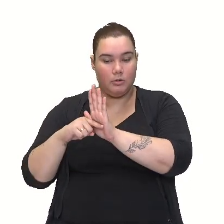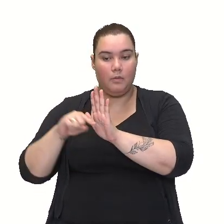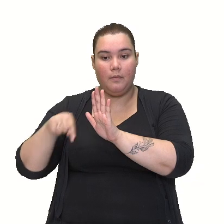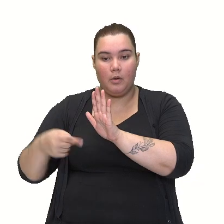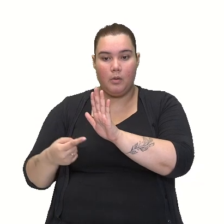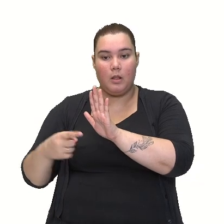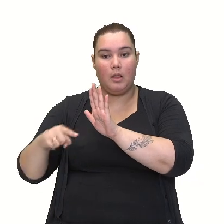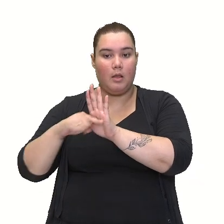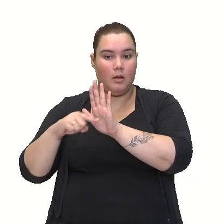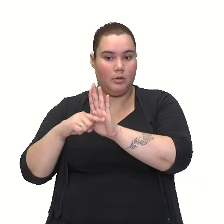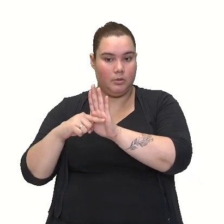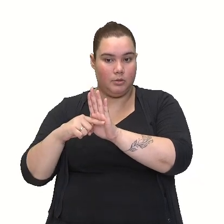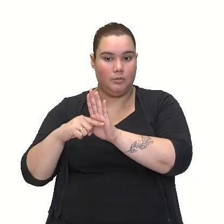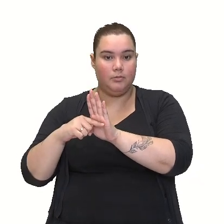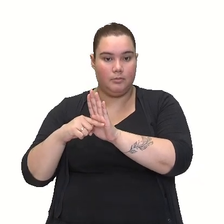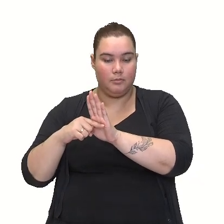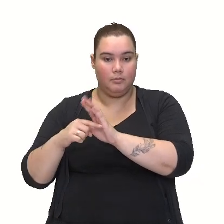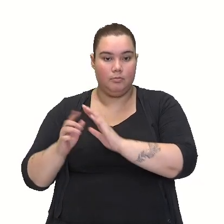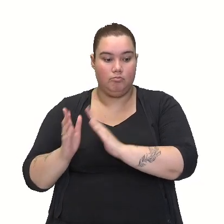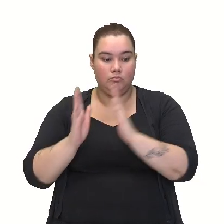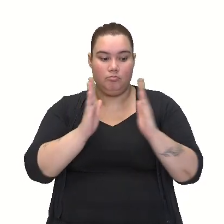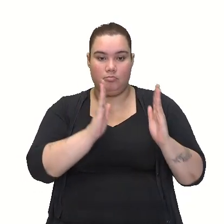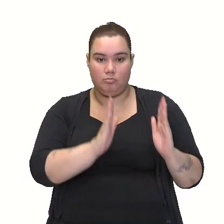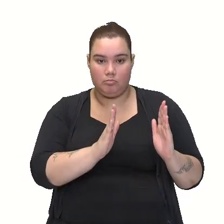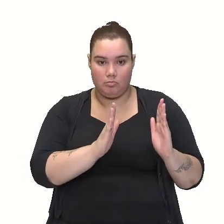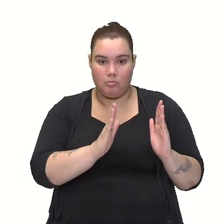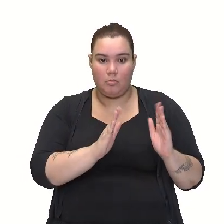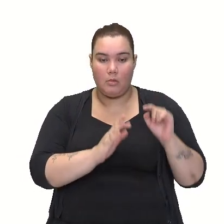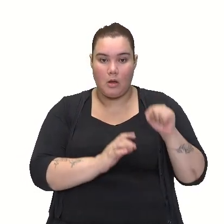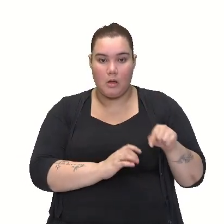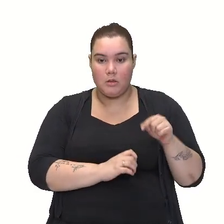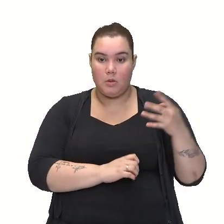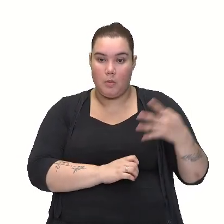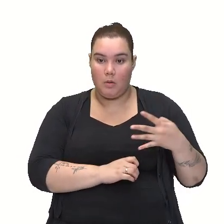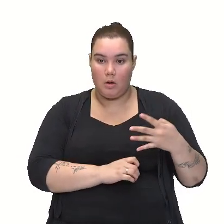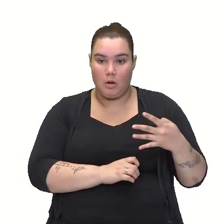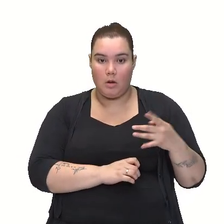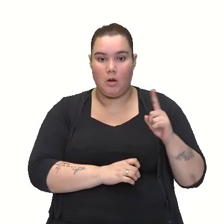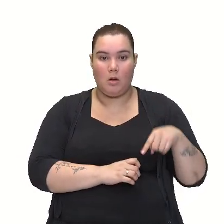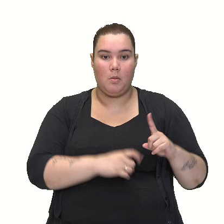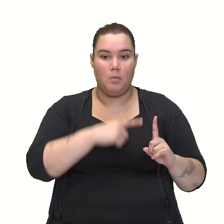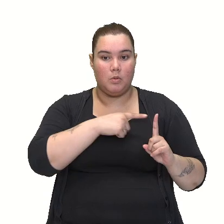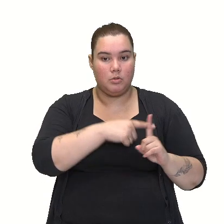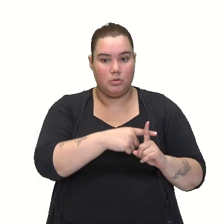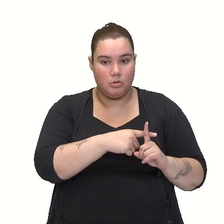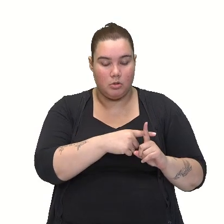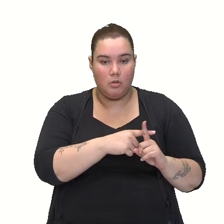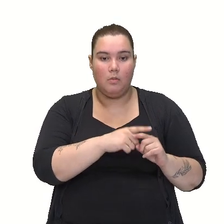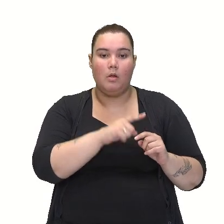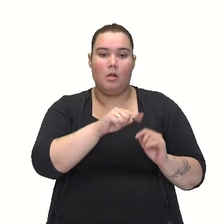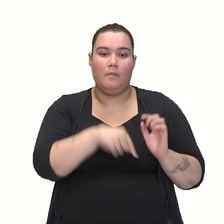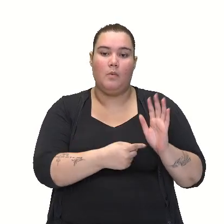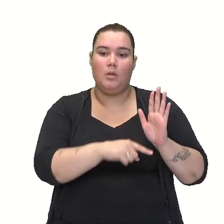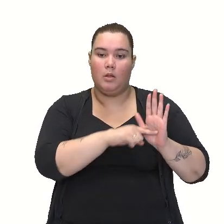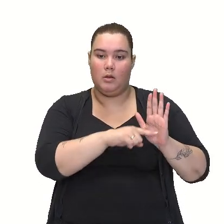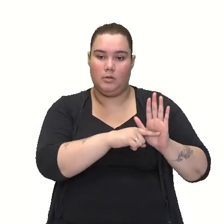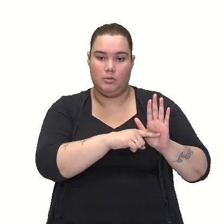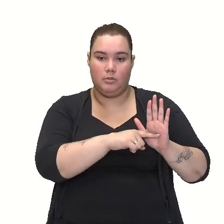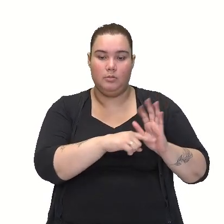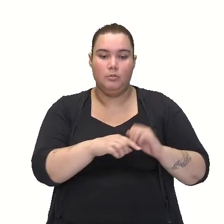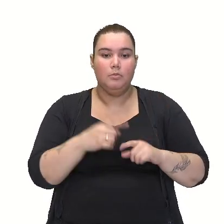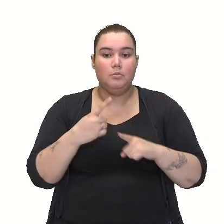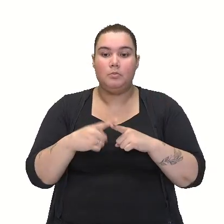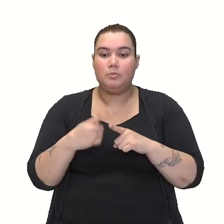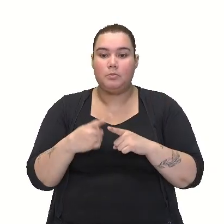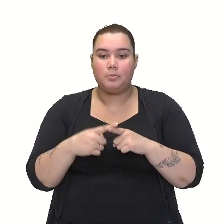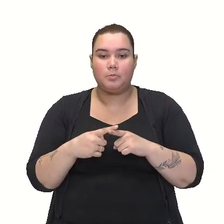e negativo, ó. E se ele está posicionado no quarto quadrante, ele é positivo e negativo. Por que